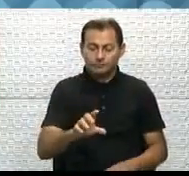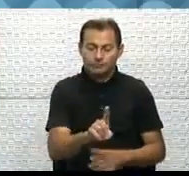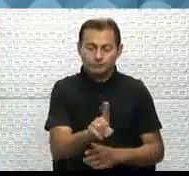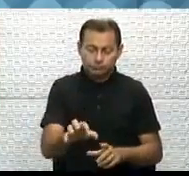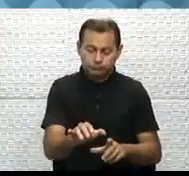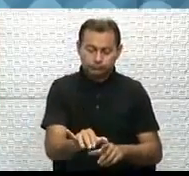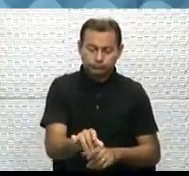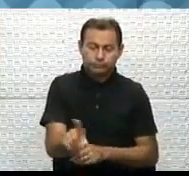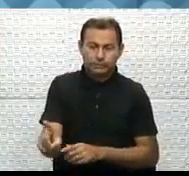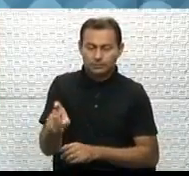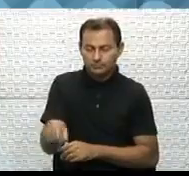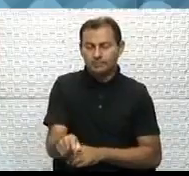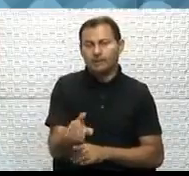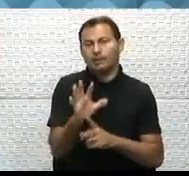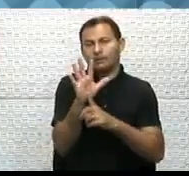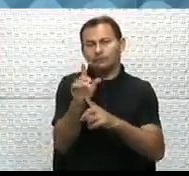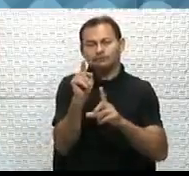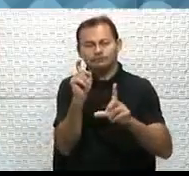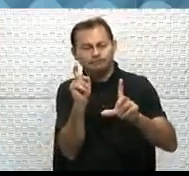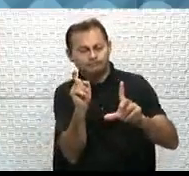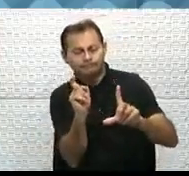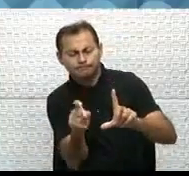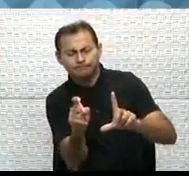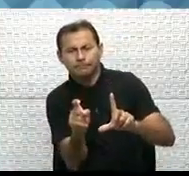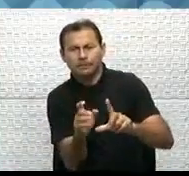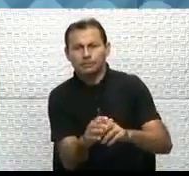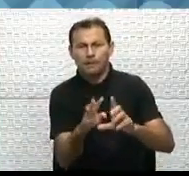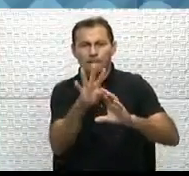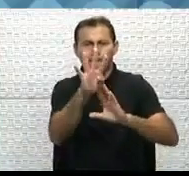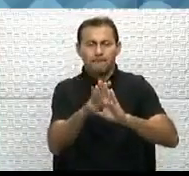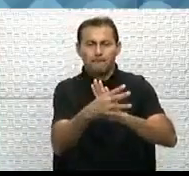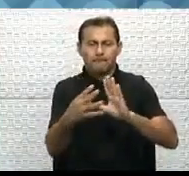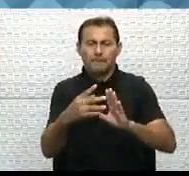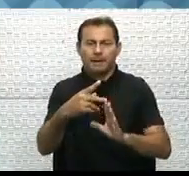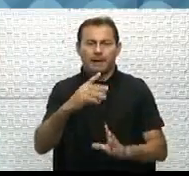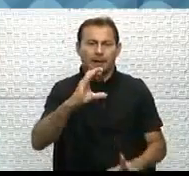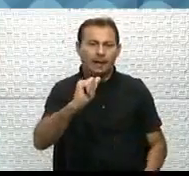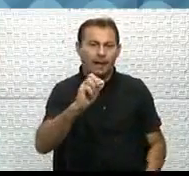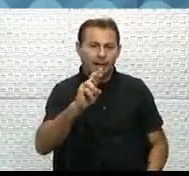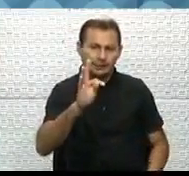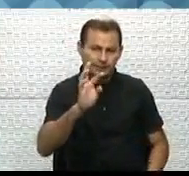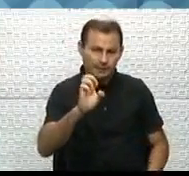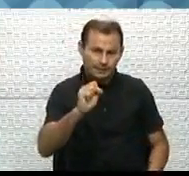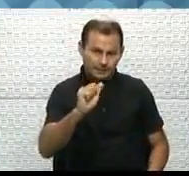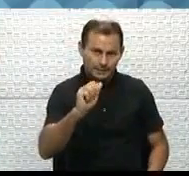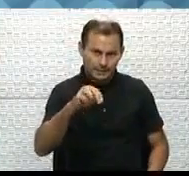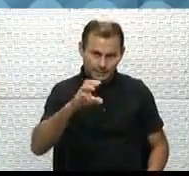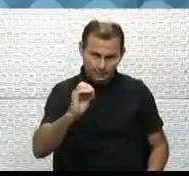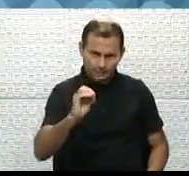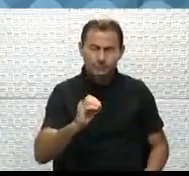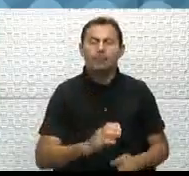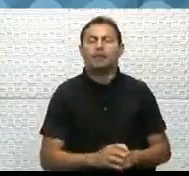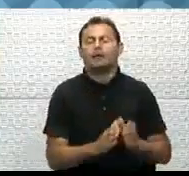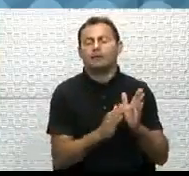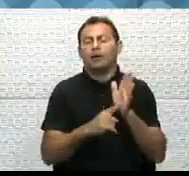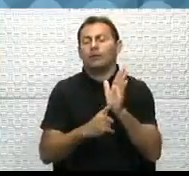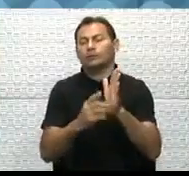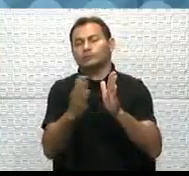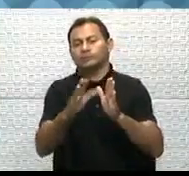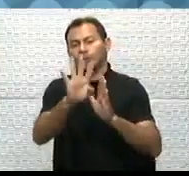mouse, clicar em um dos pontos que vão estar no plano cartesiano, e serão apresentadas outras opções à direita